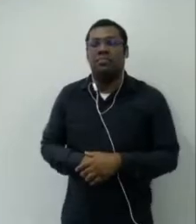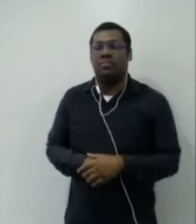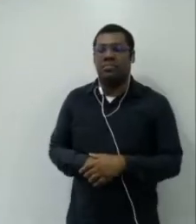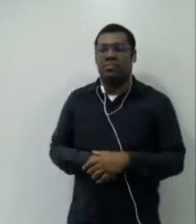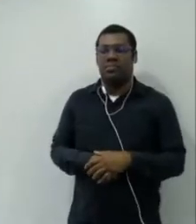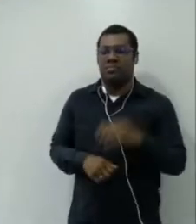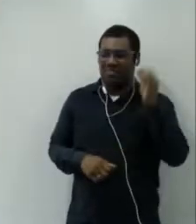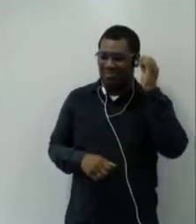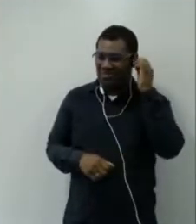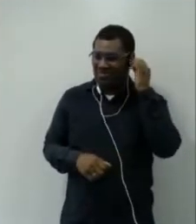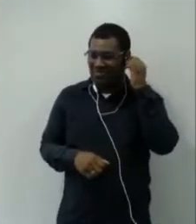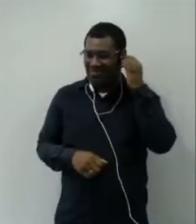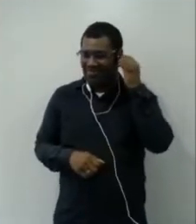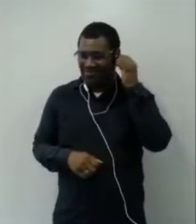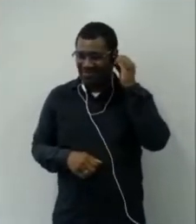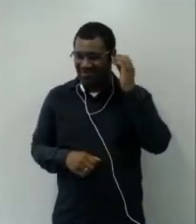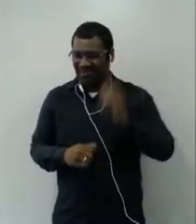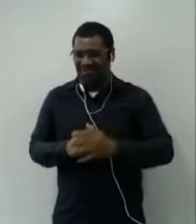favor.